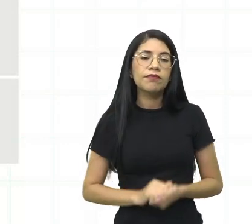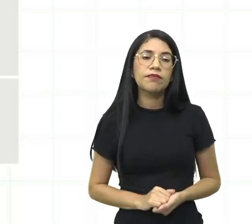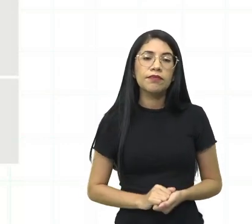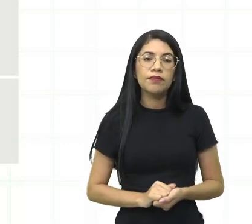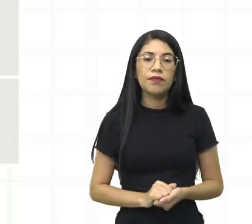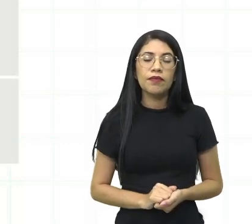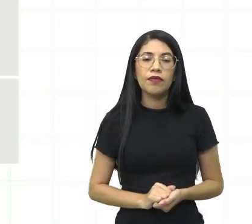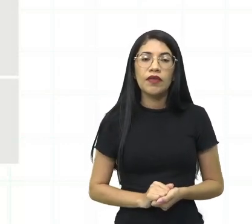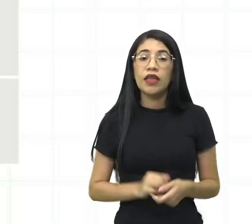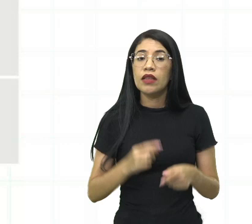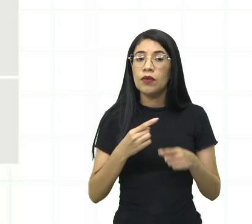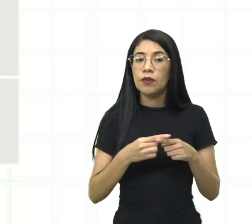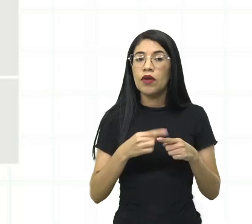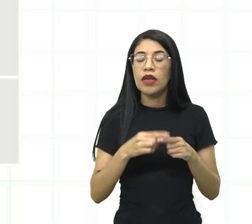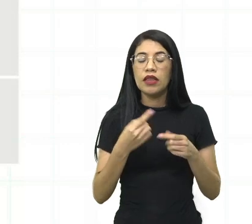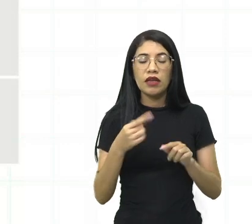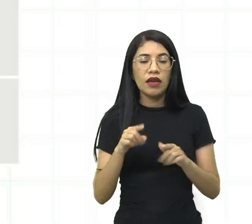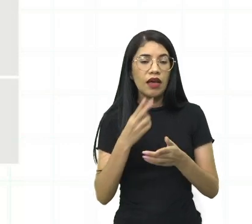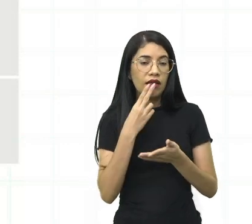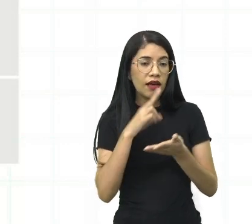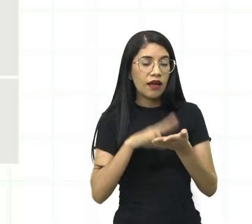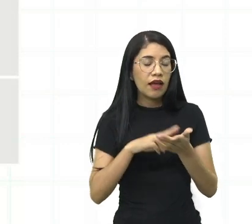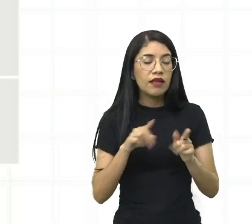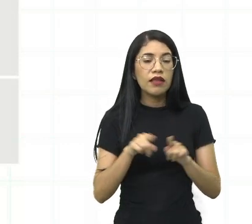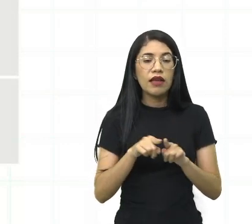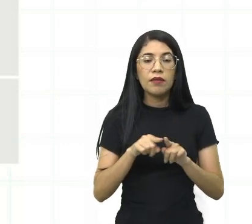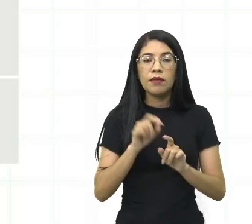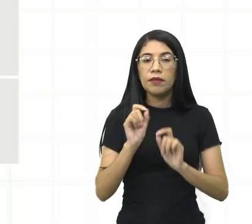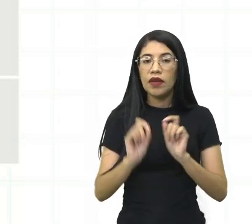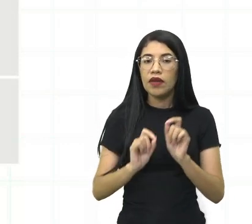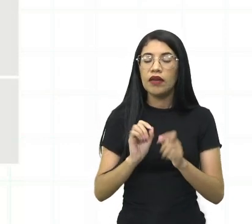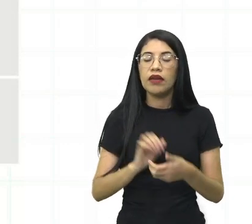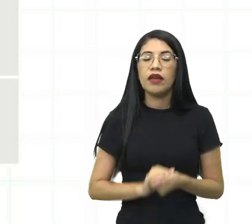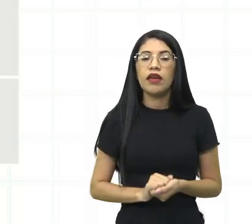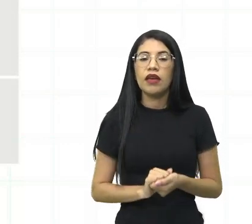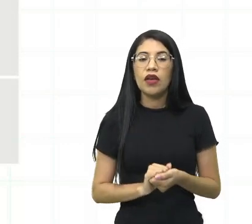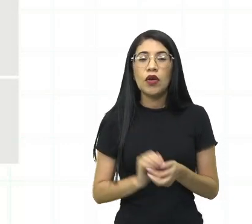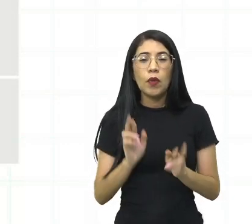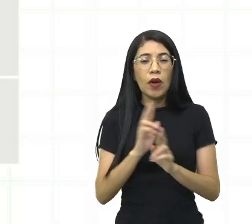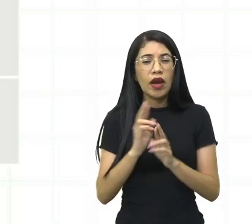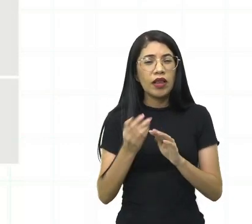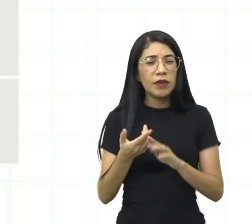justificativa aí dele estar fazendo também isso, porque agora a relação já está